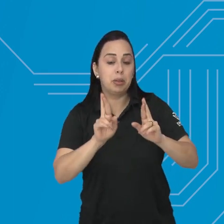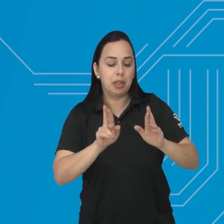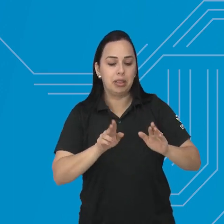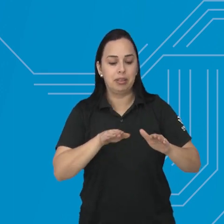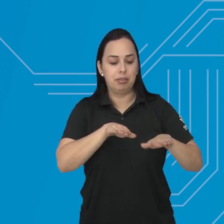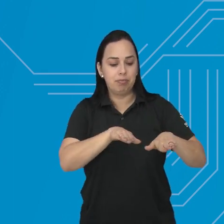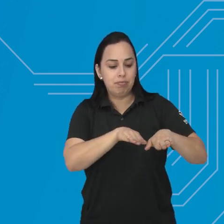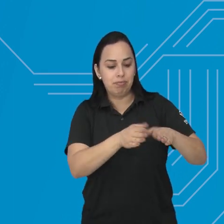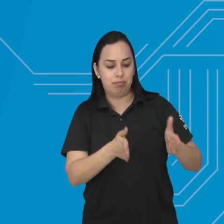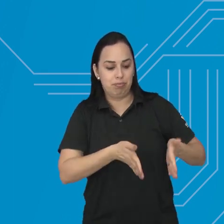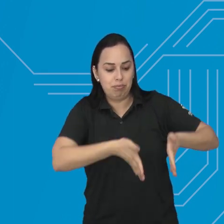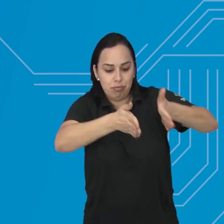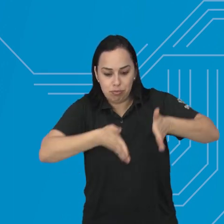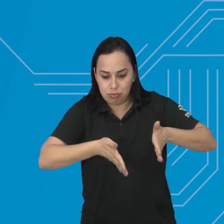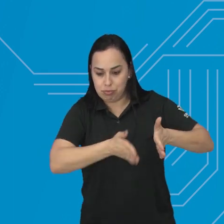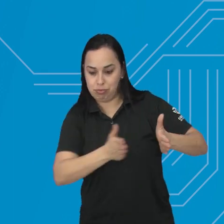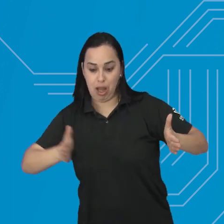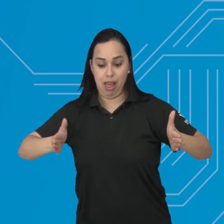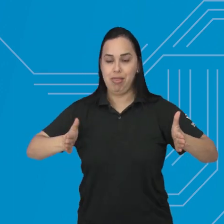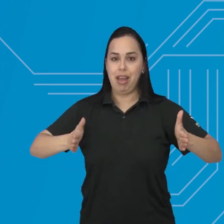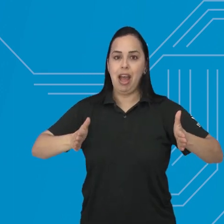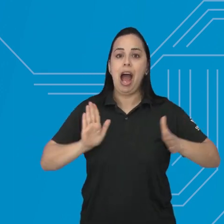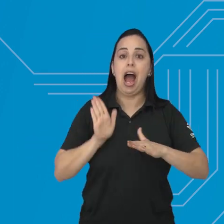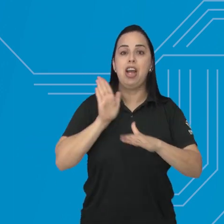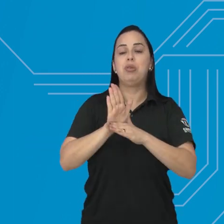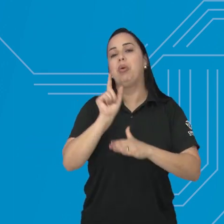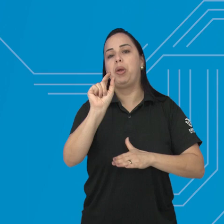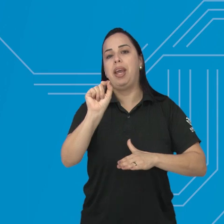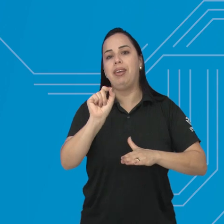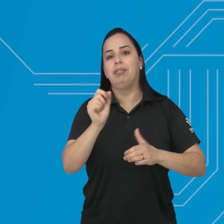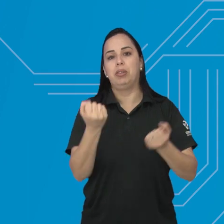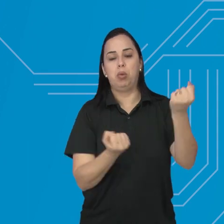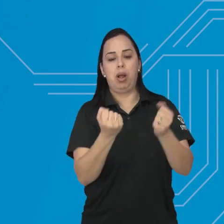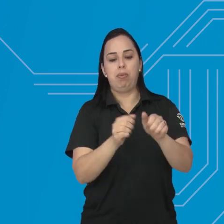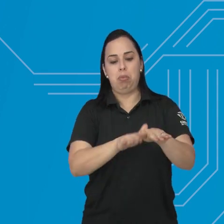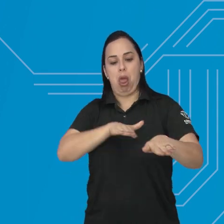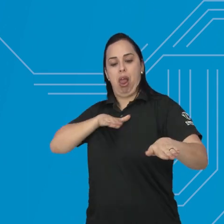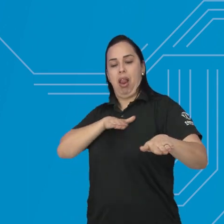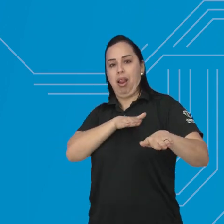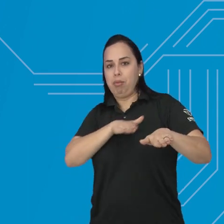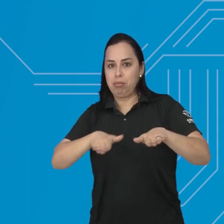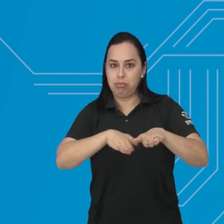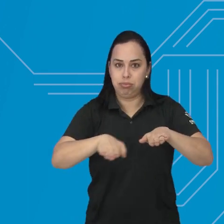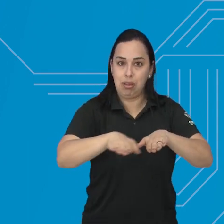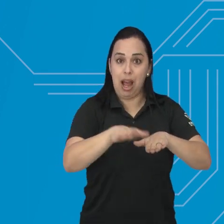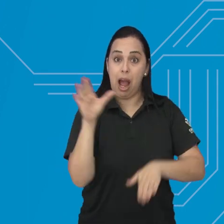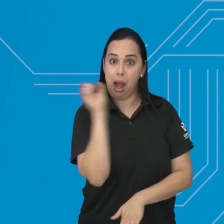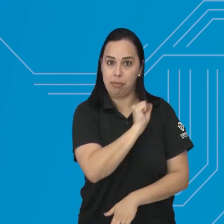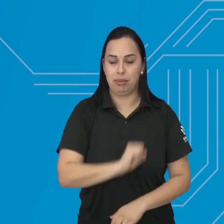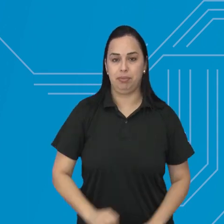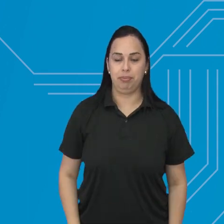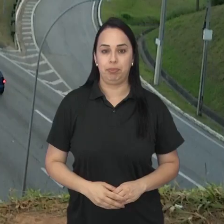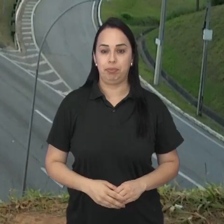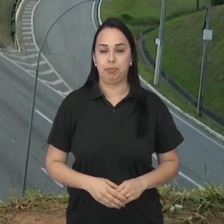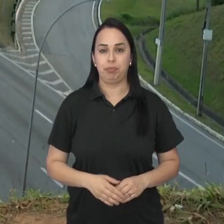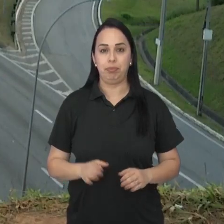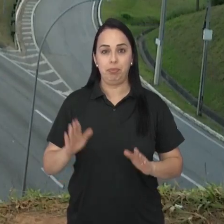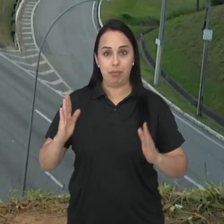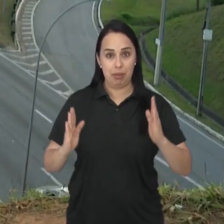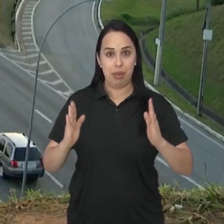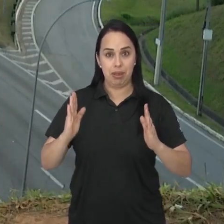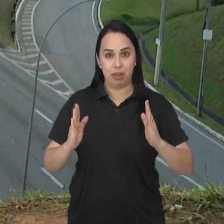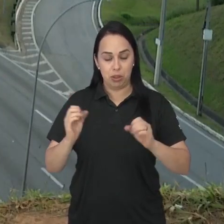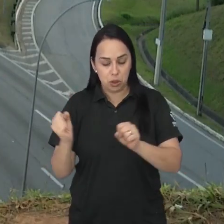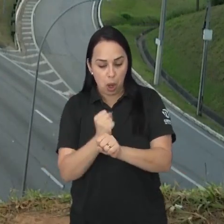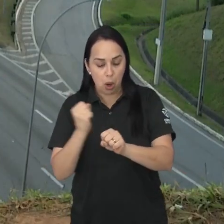e a expectativa é que o alargamento ajude a diminuir os engarrafamentos, principalmente nos horários de pico. O pacote